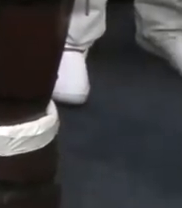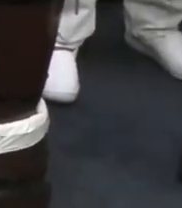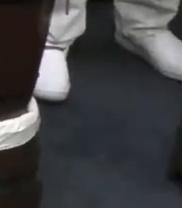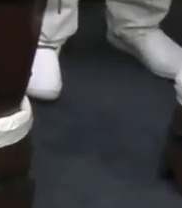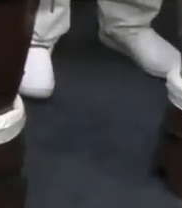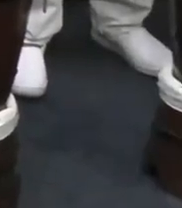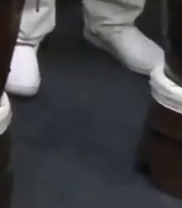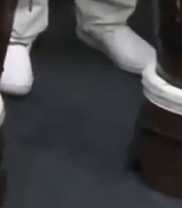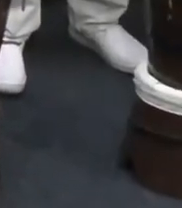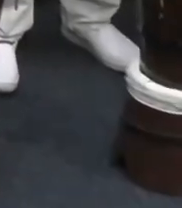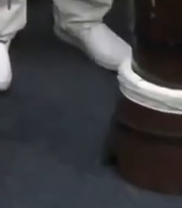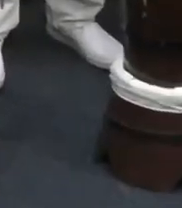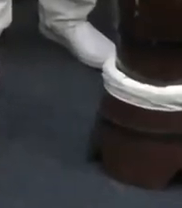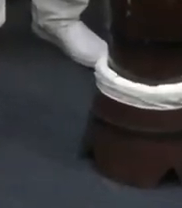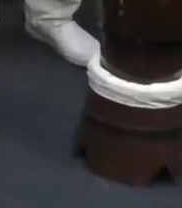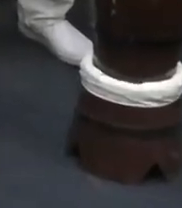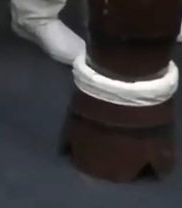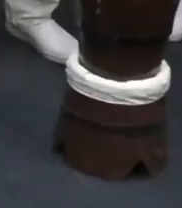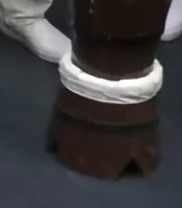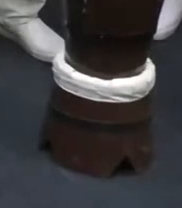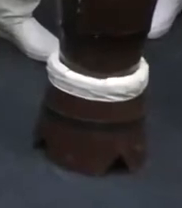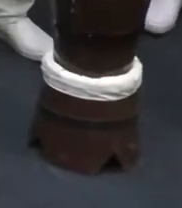E aí